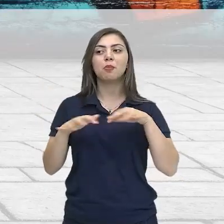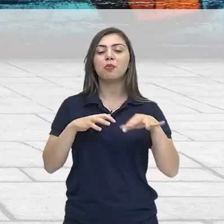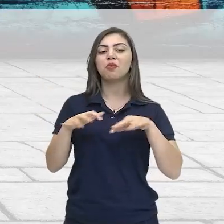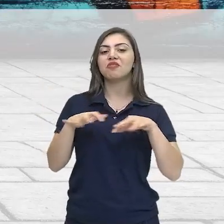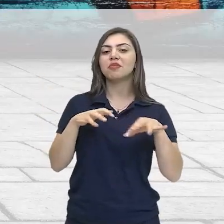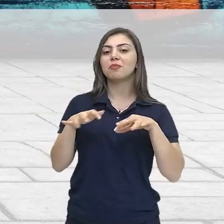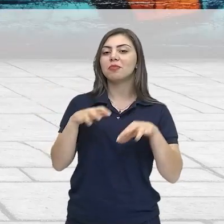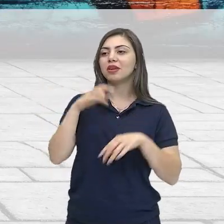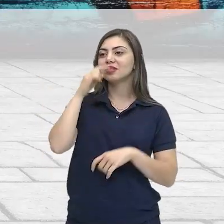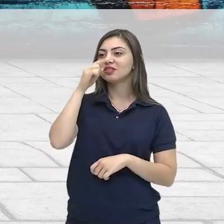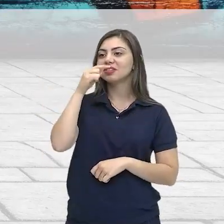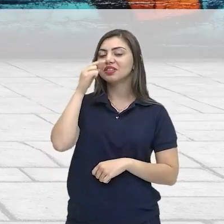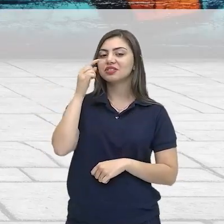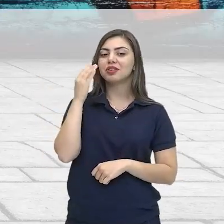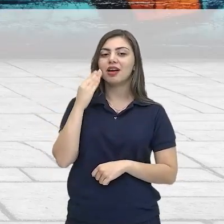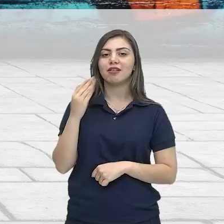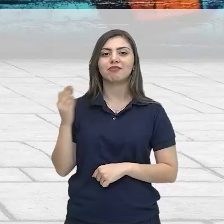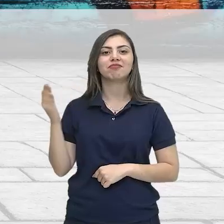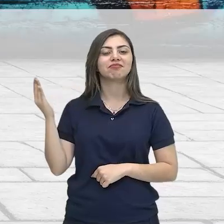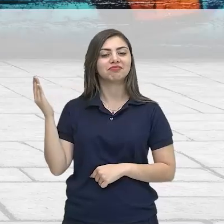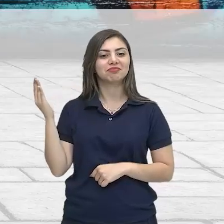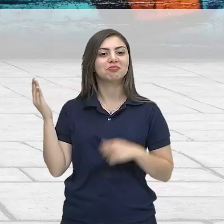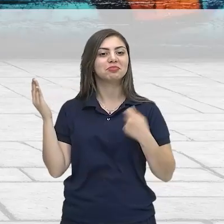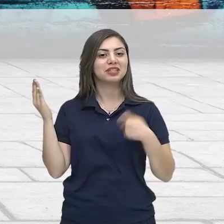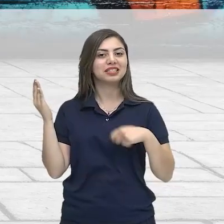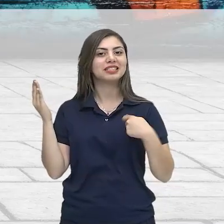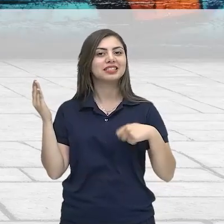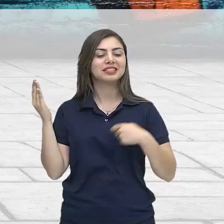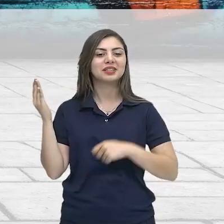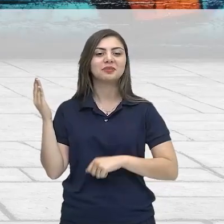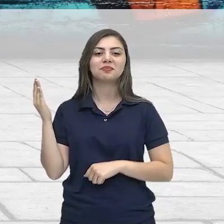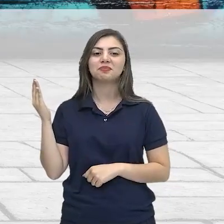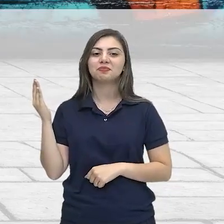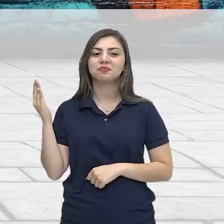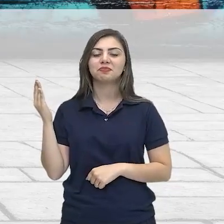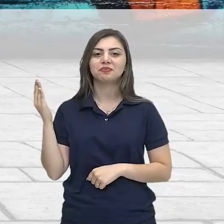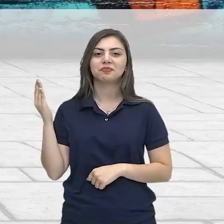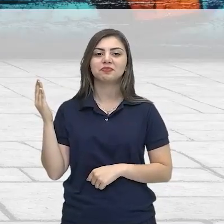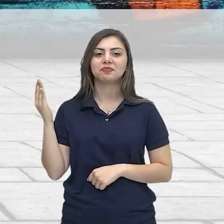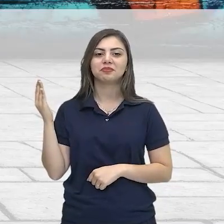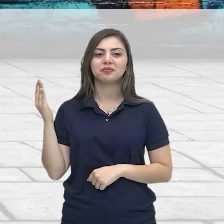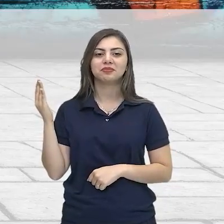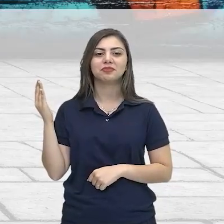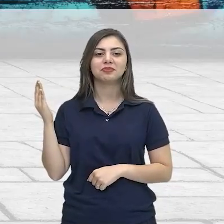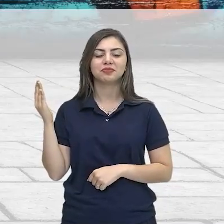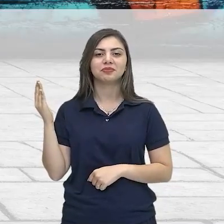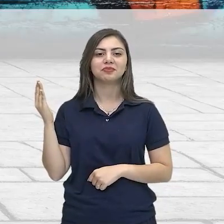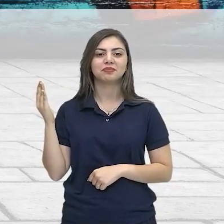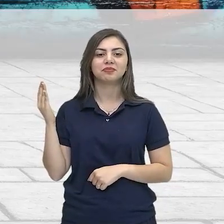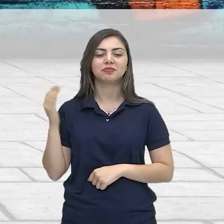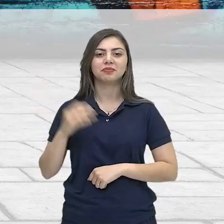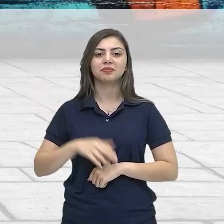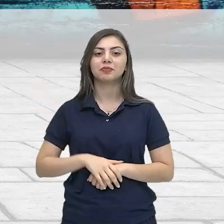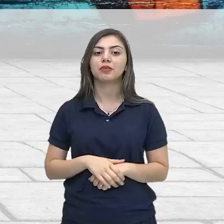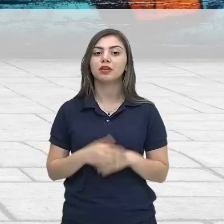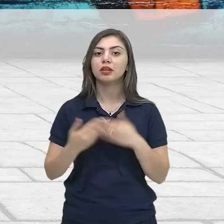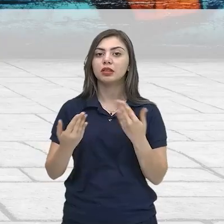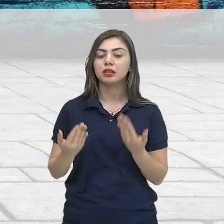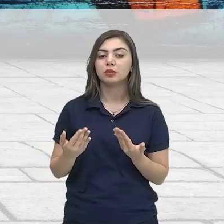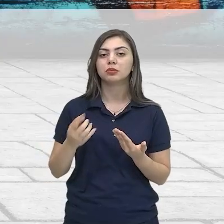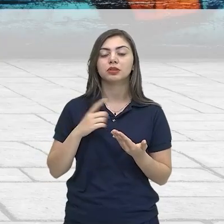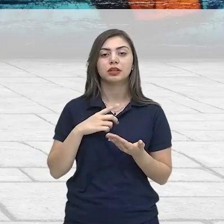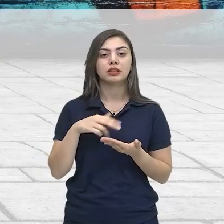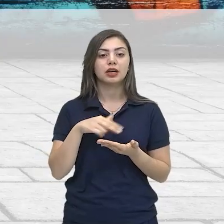mas quando eu trago a minha marra, eu trago a minha essência na dança, tá bom? Em si, eu trouxe o pop rock para a